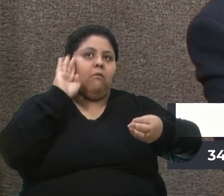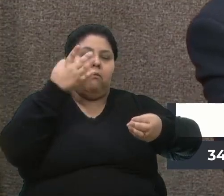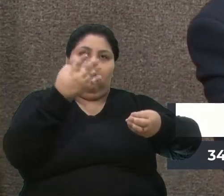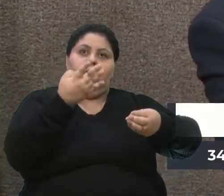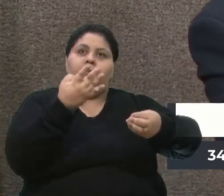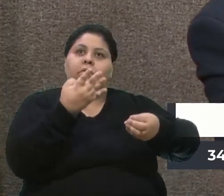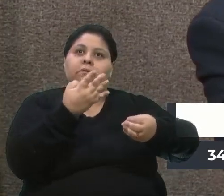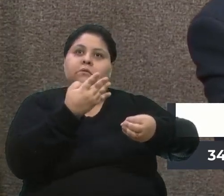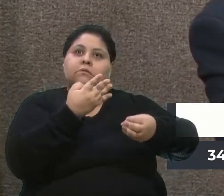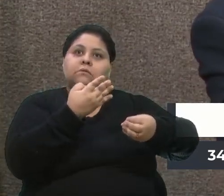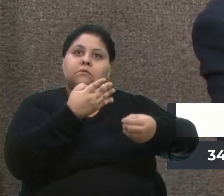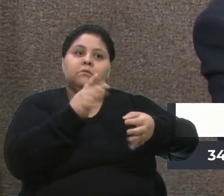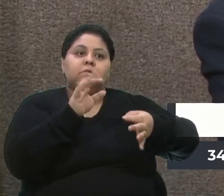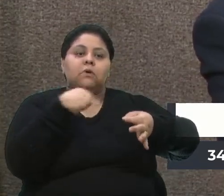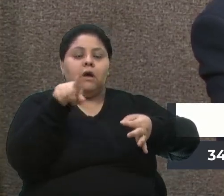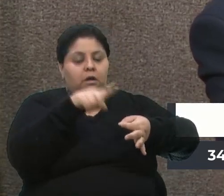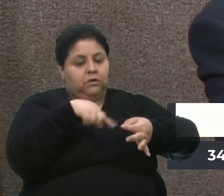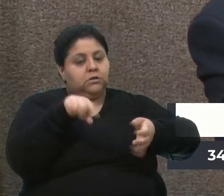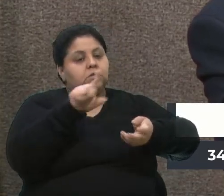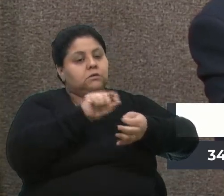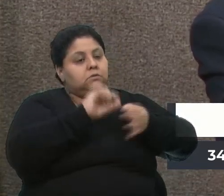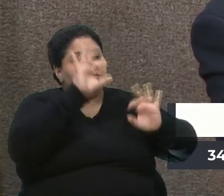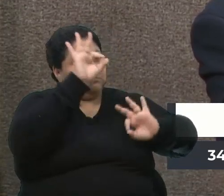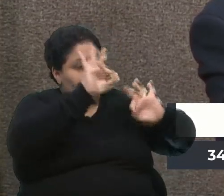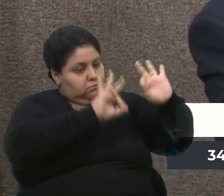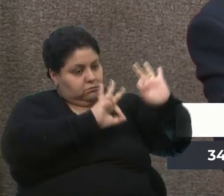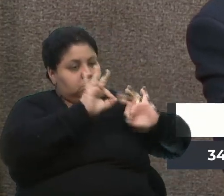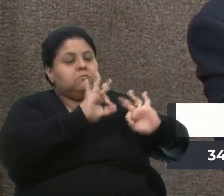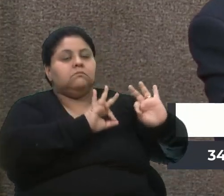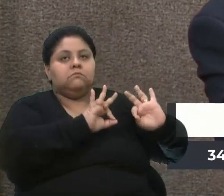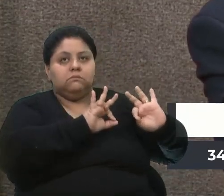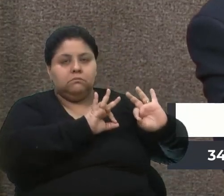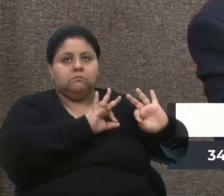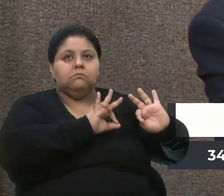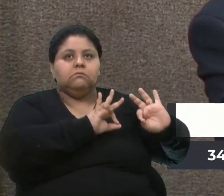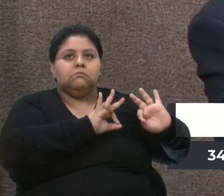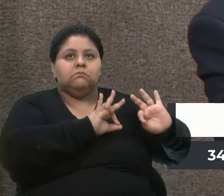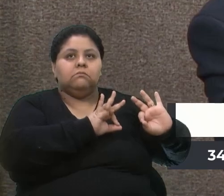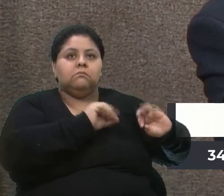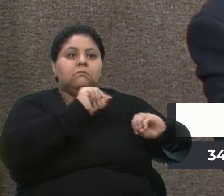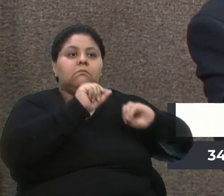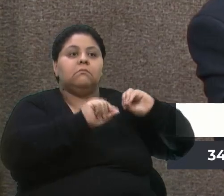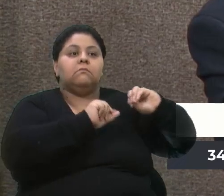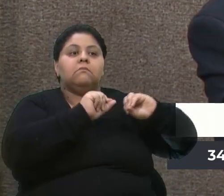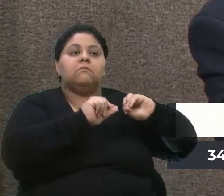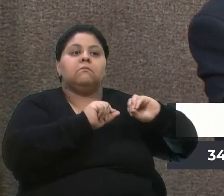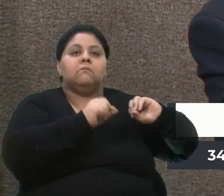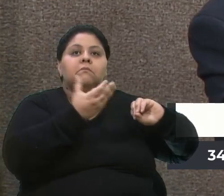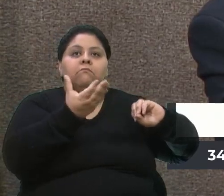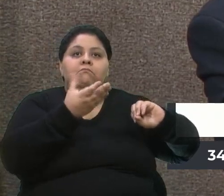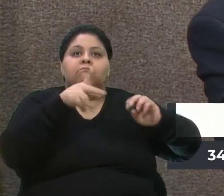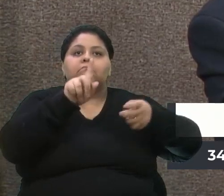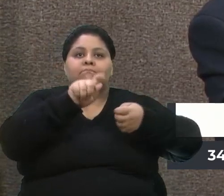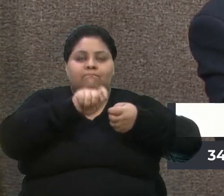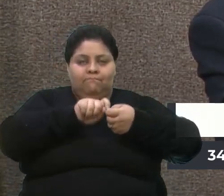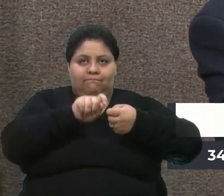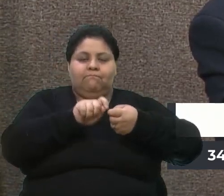gente faz a adequação daquilo que quem estiver afim,